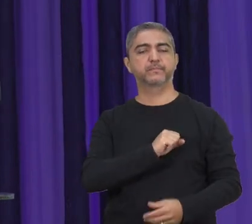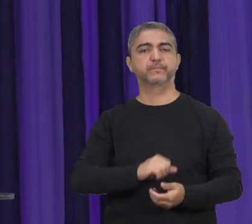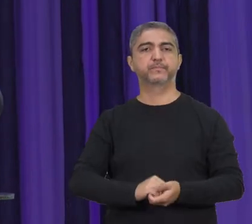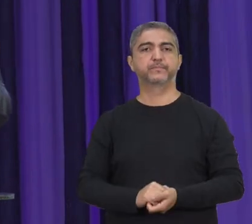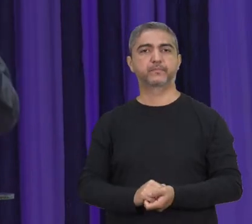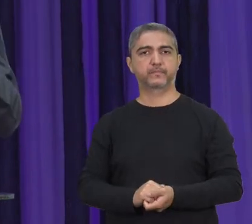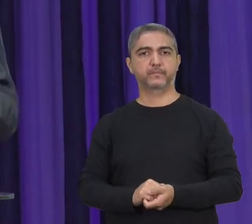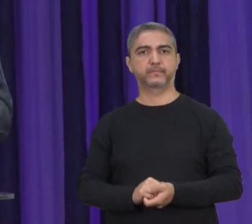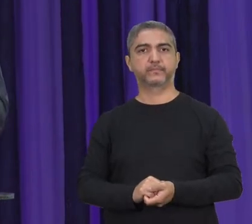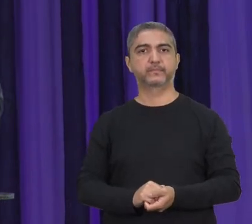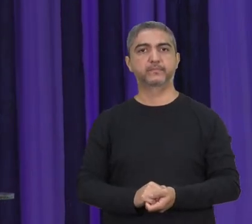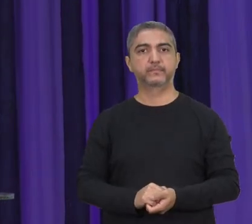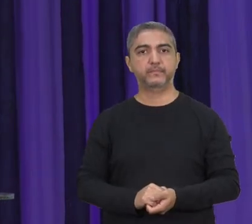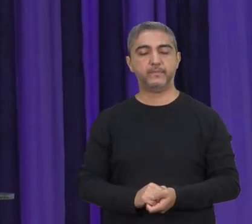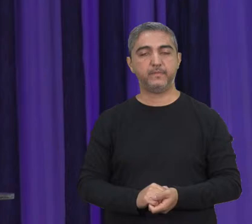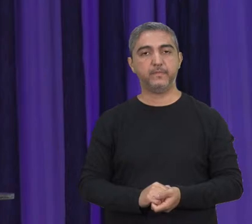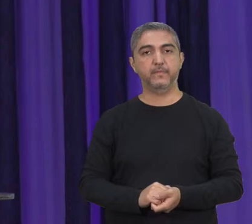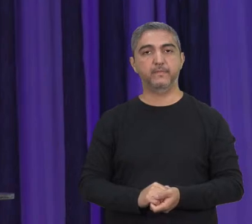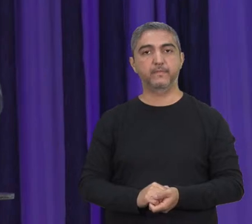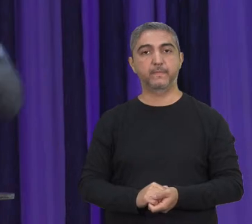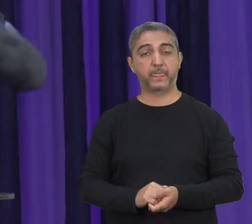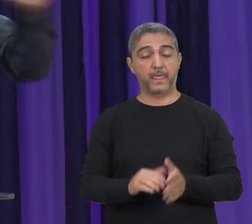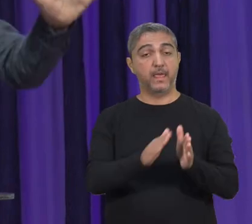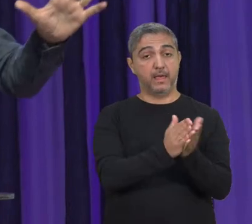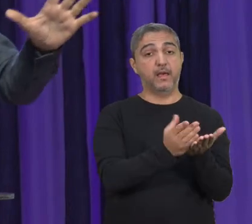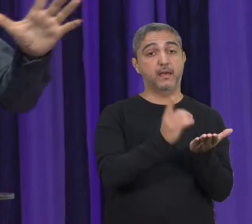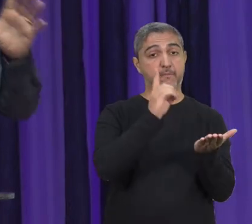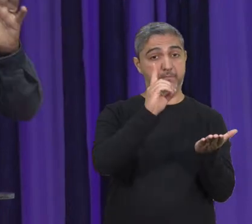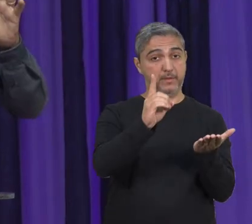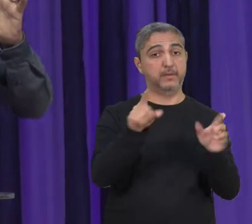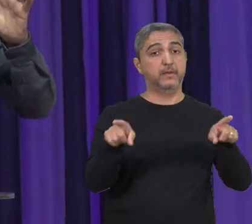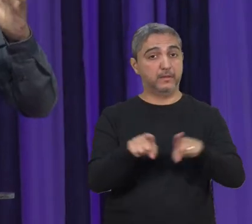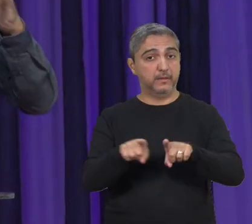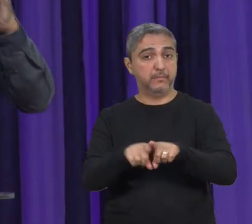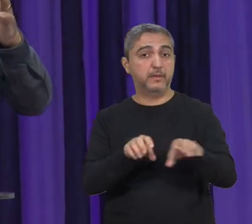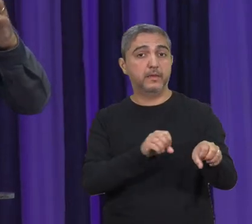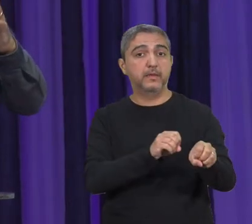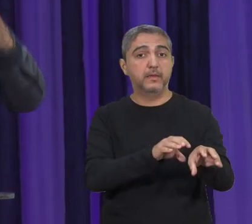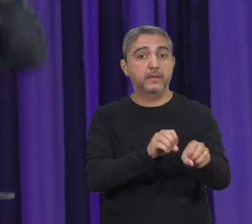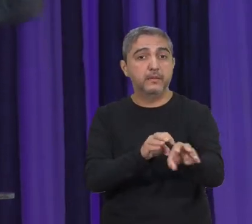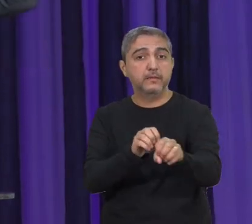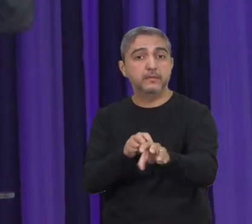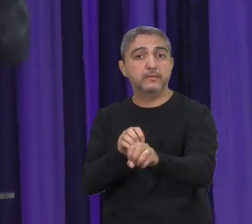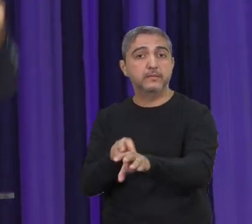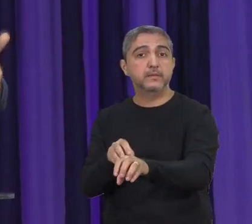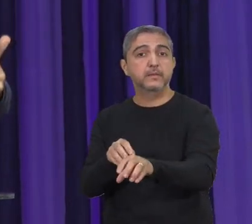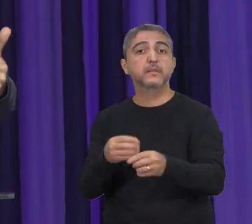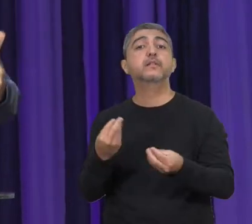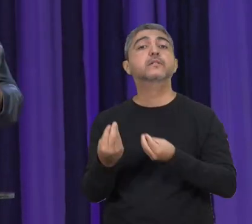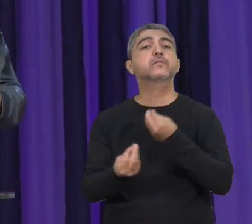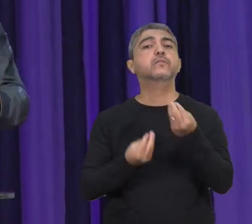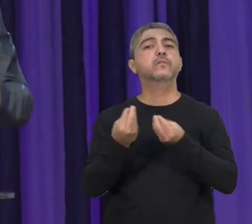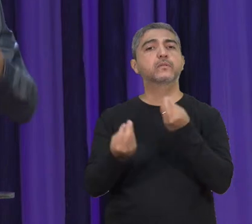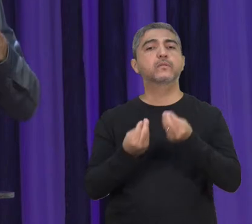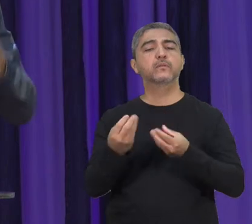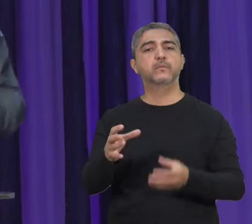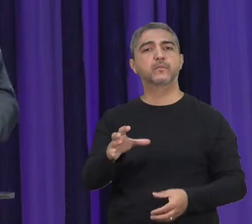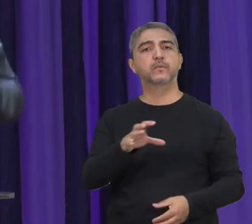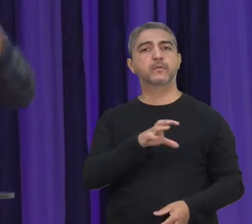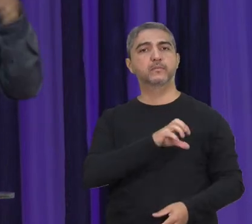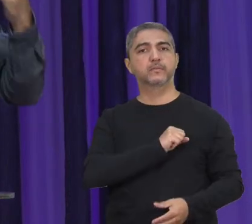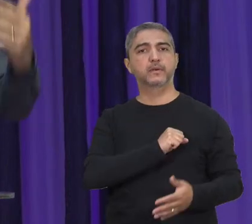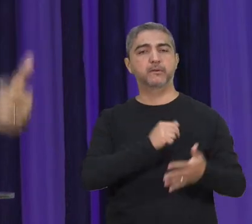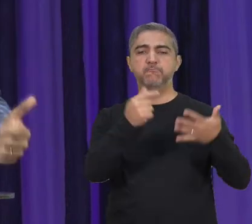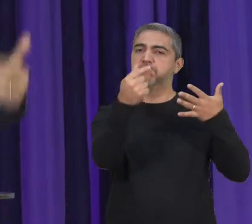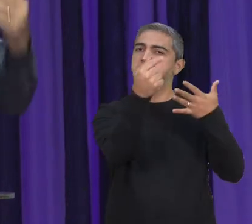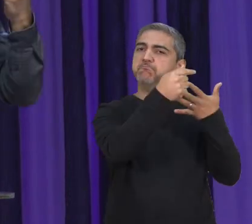São expressões que a própria Bíblia destaca. Nós podemos fazer uma lista de